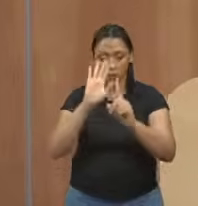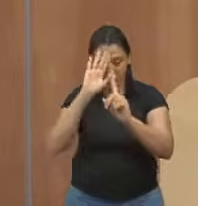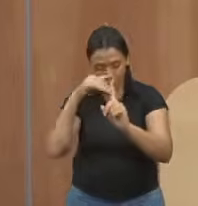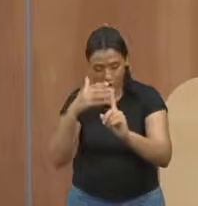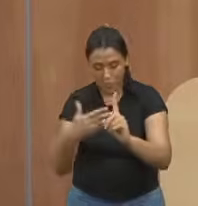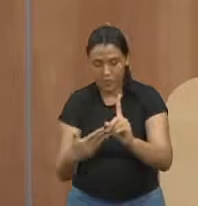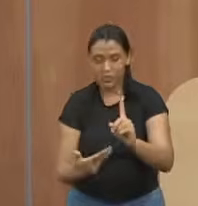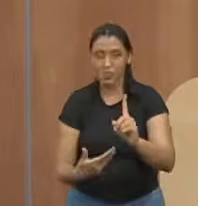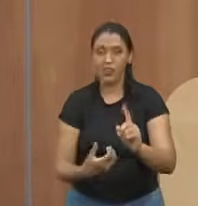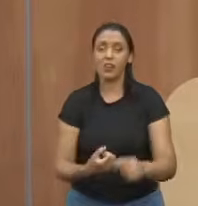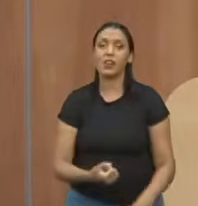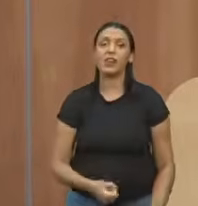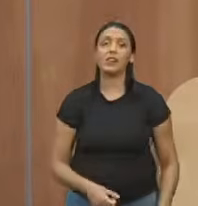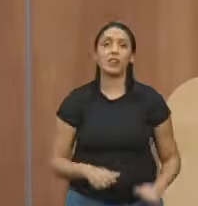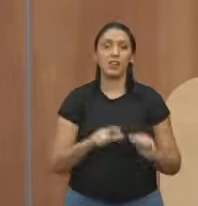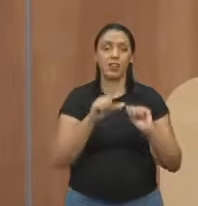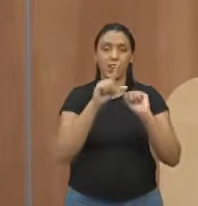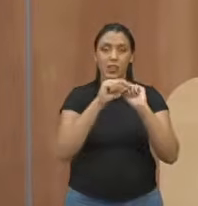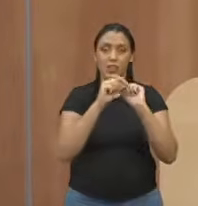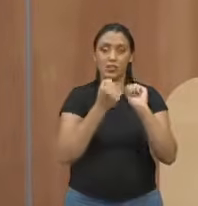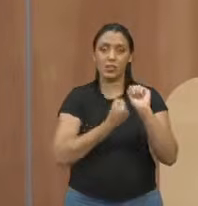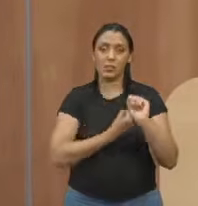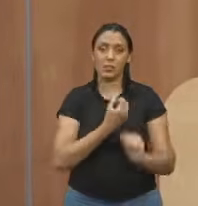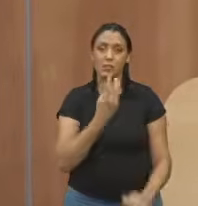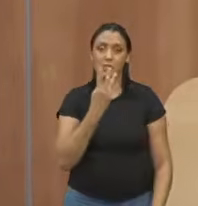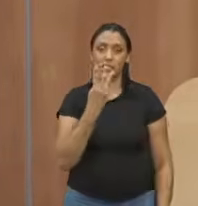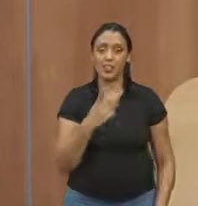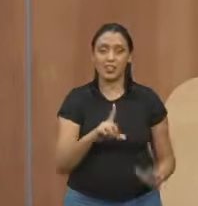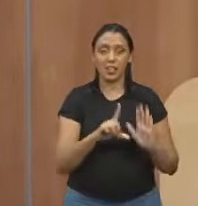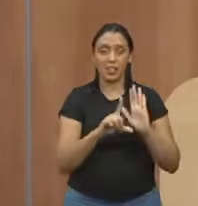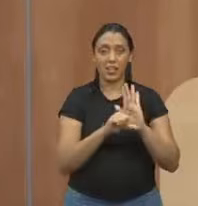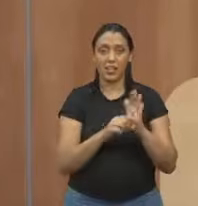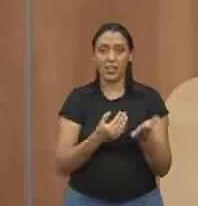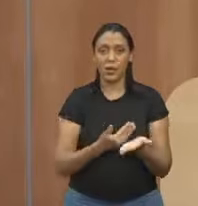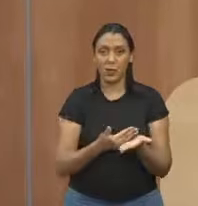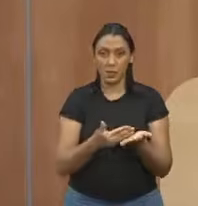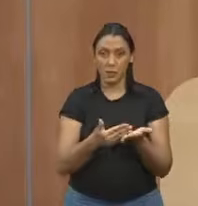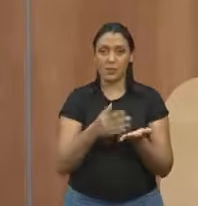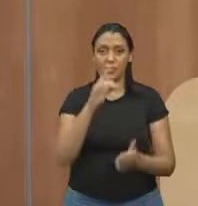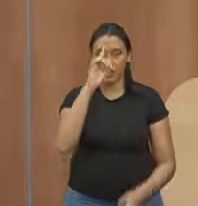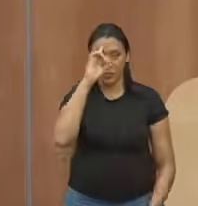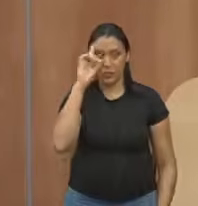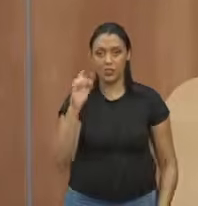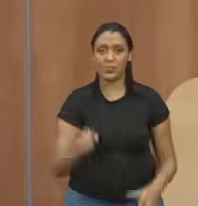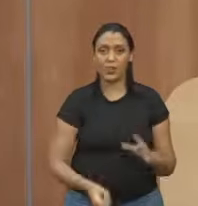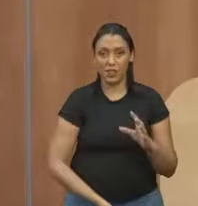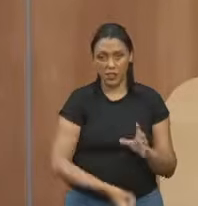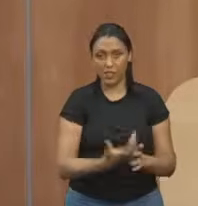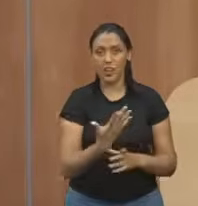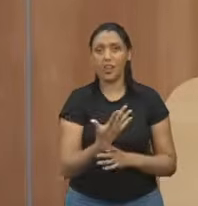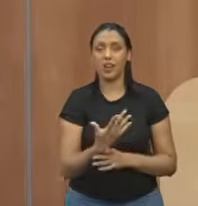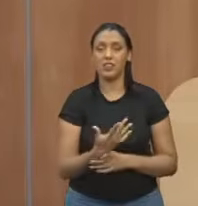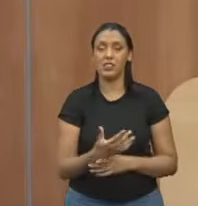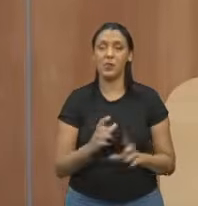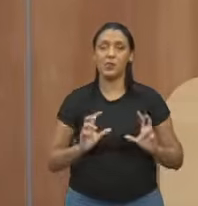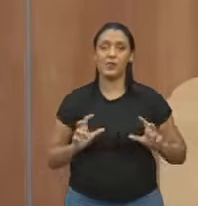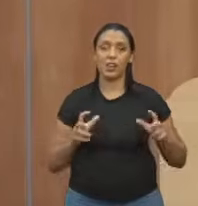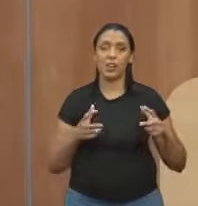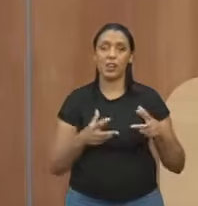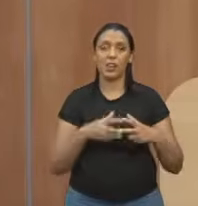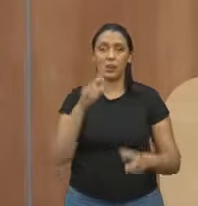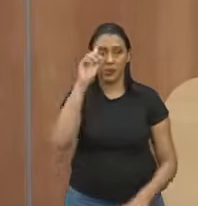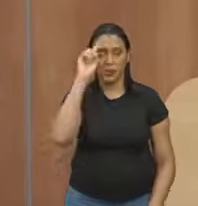Artigo 3º. Esta lei entrará em vigor na data de sua publicação. Câmara Municipal de Jacareí, 4 de